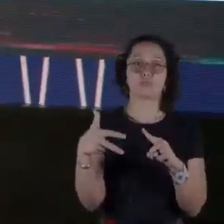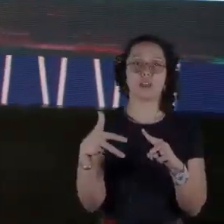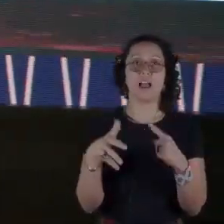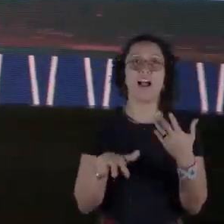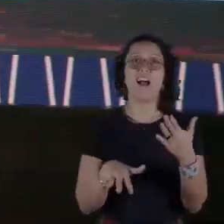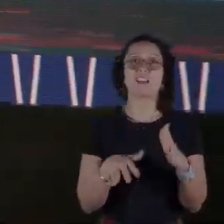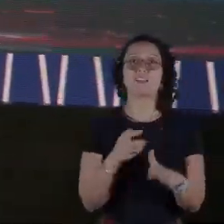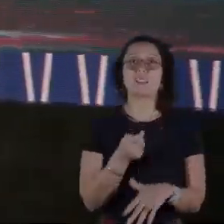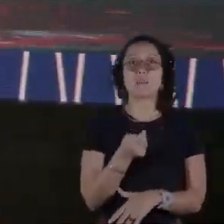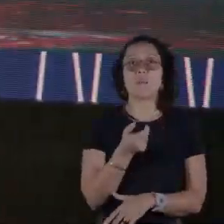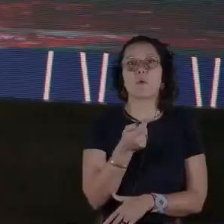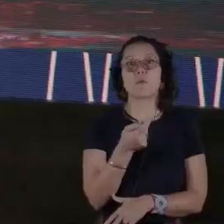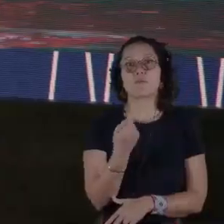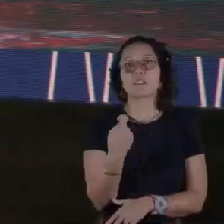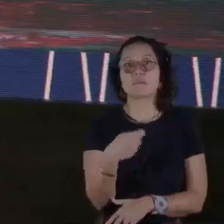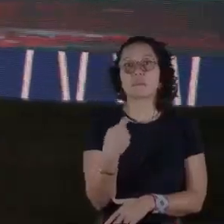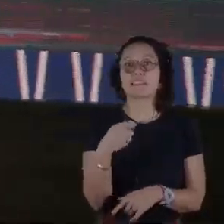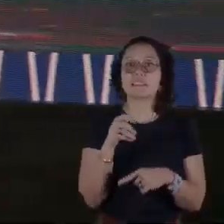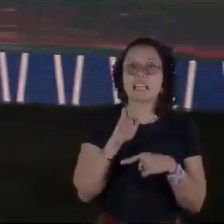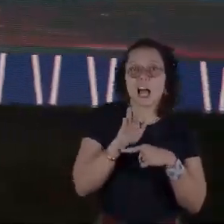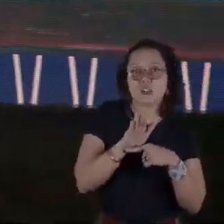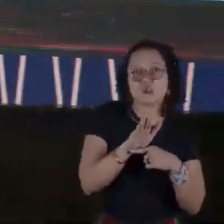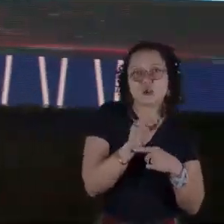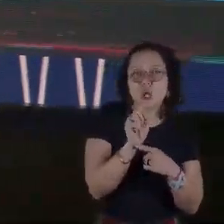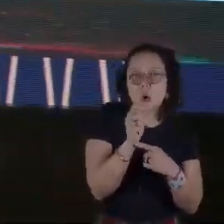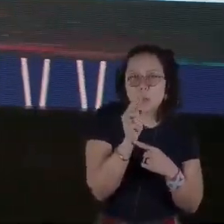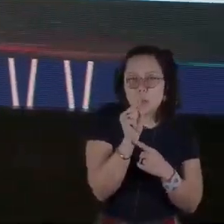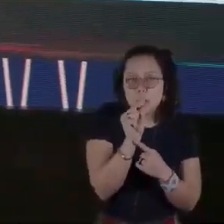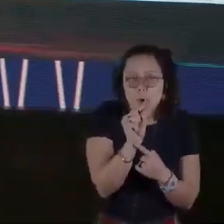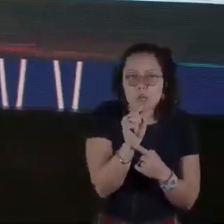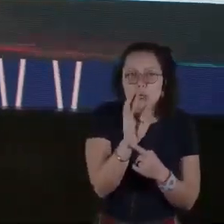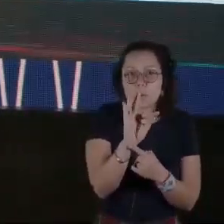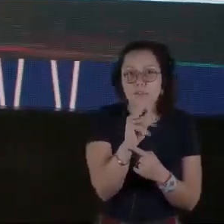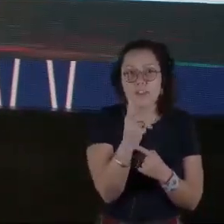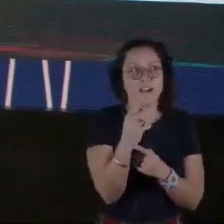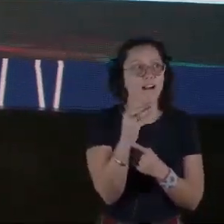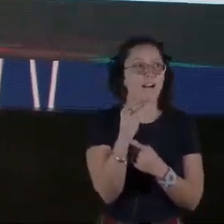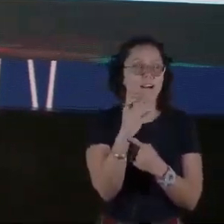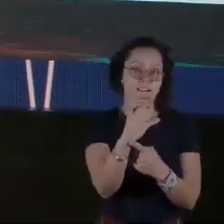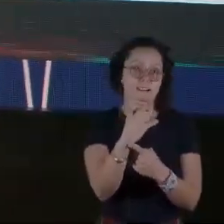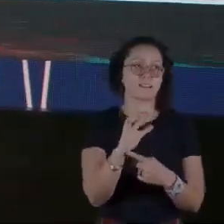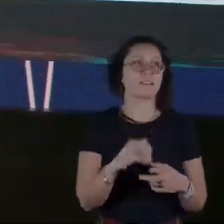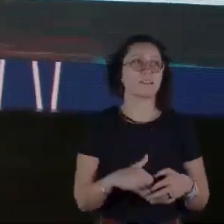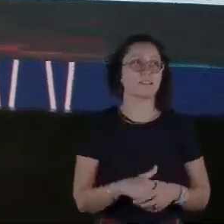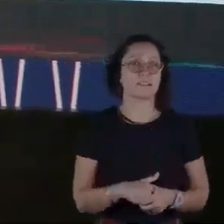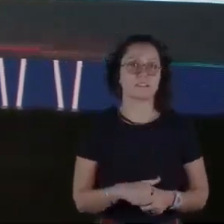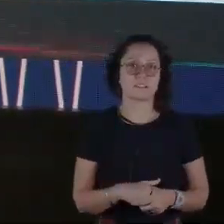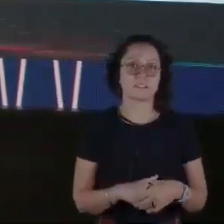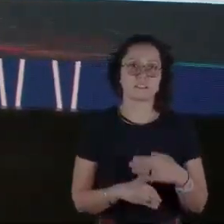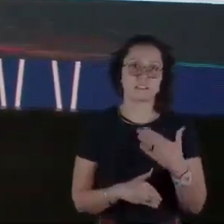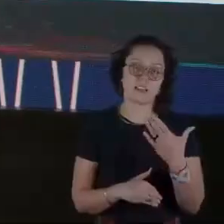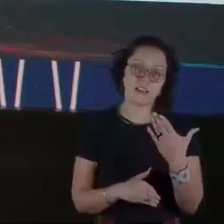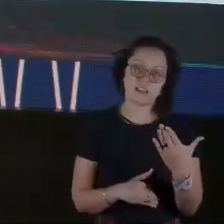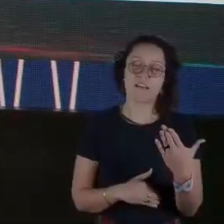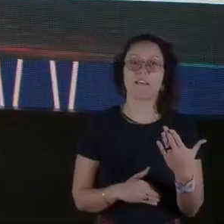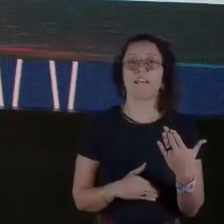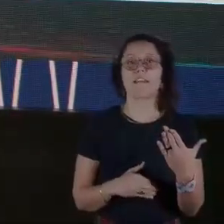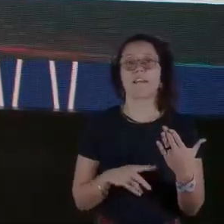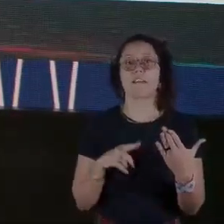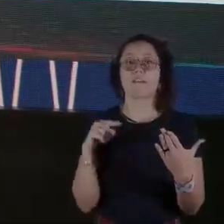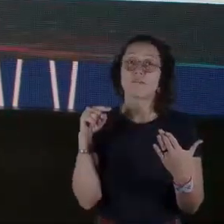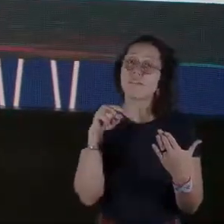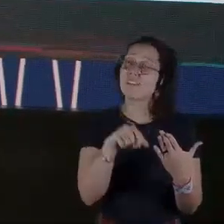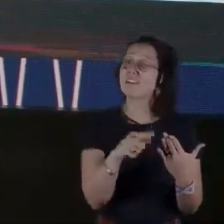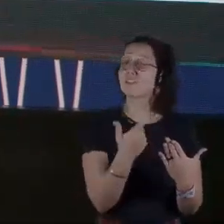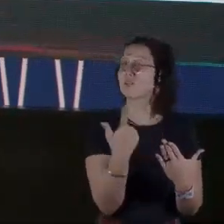ajudar com um pouquinho de THC. Senão, não é certo que canabidiol purificado não caminha. Isso é